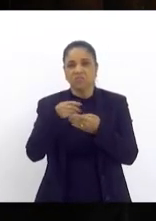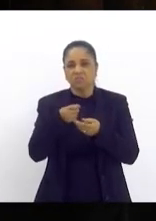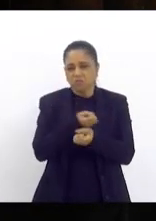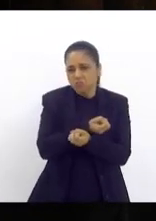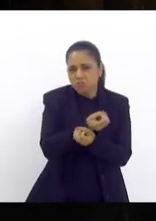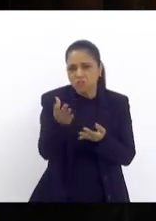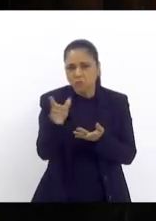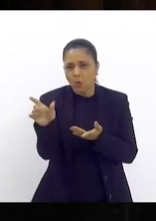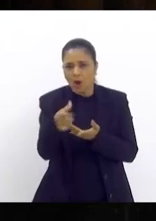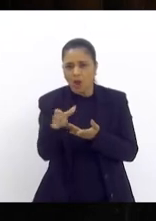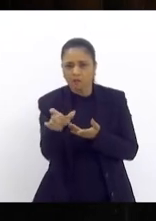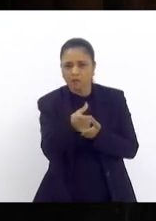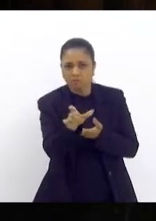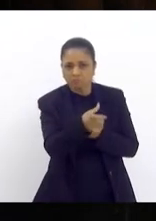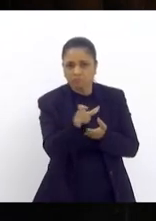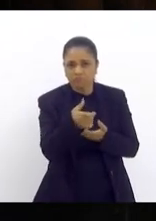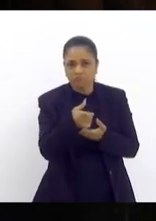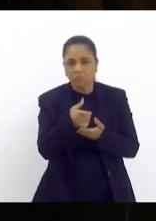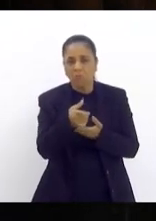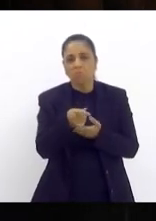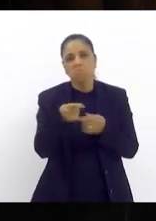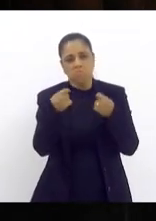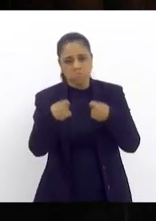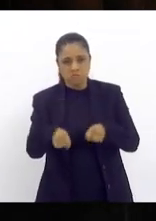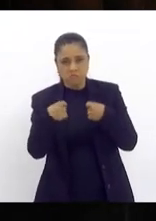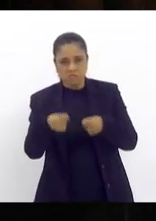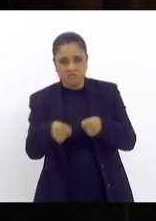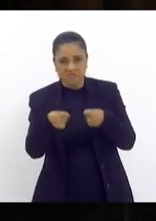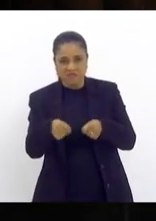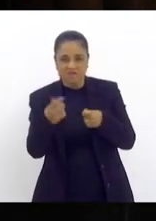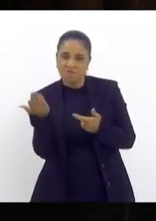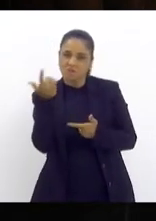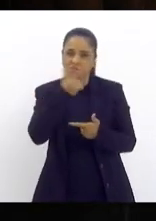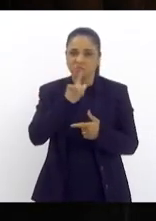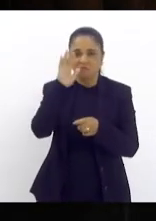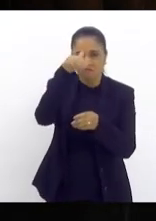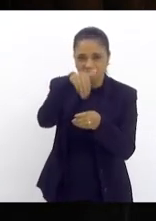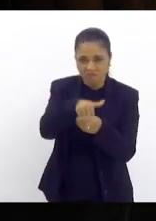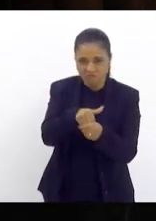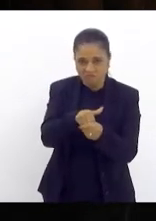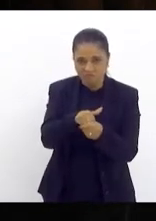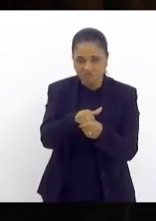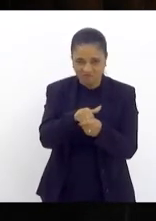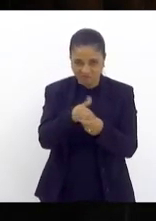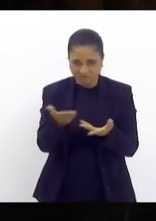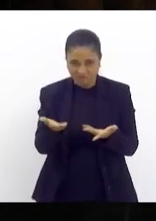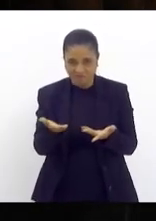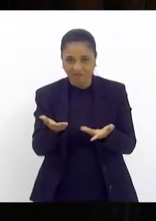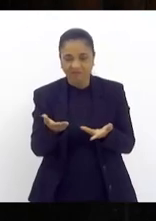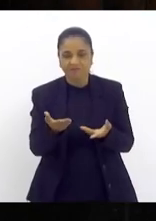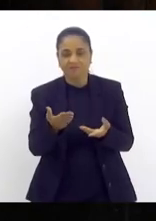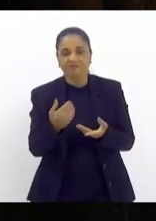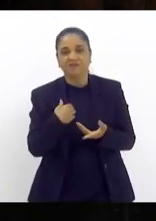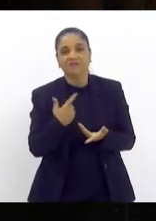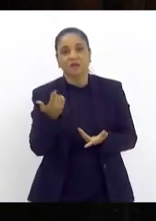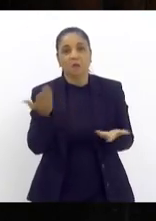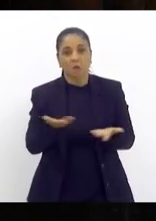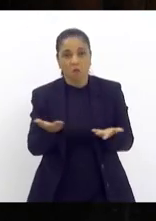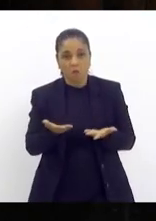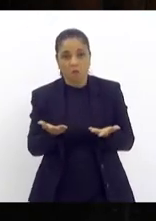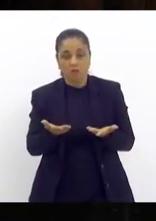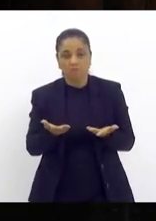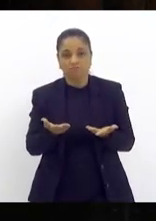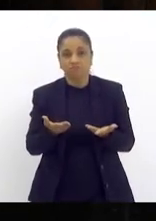cartão para todo mundo, porque sabia que precisava disso para ganhar a eleição. E agora, a gente chega numa situação ao